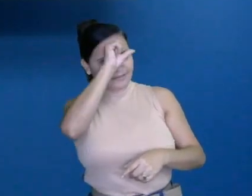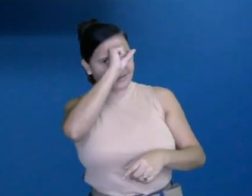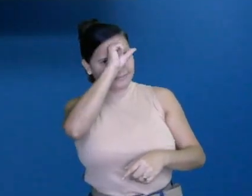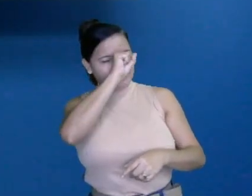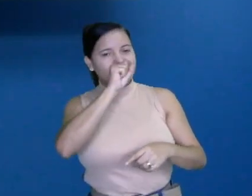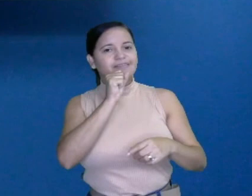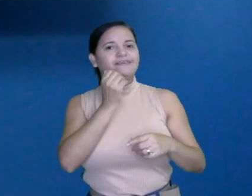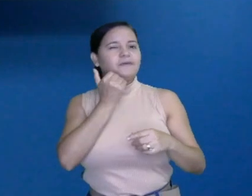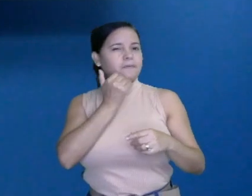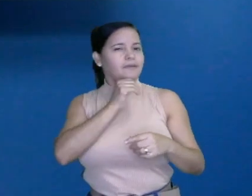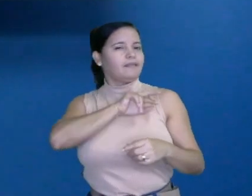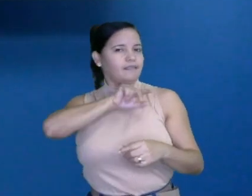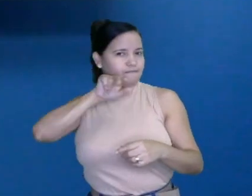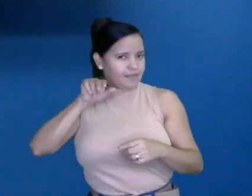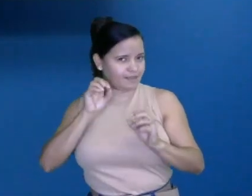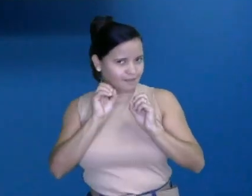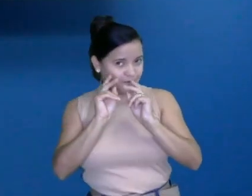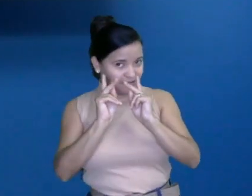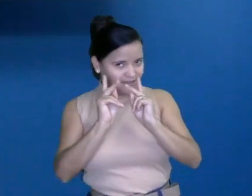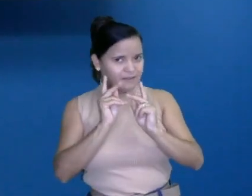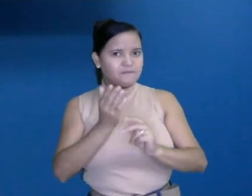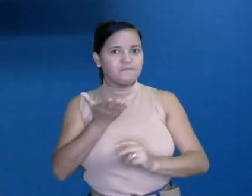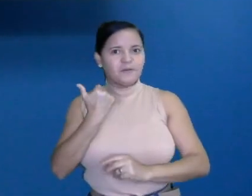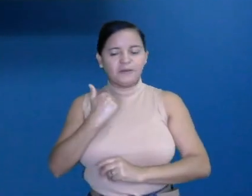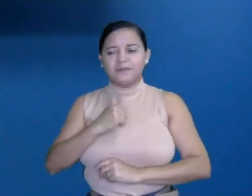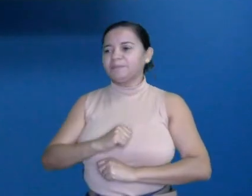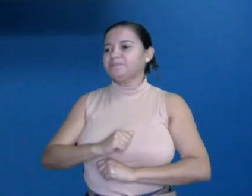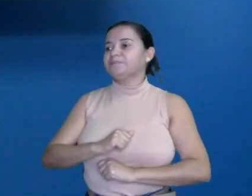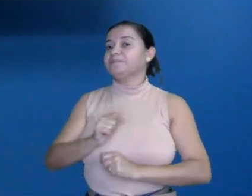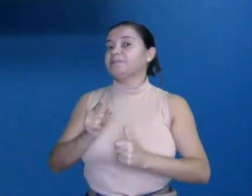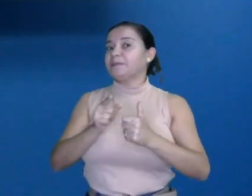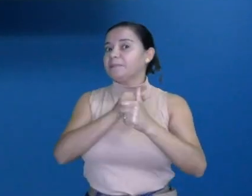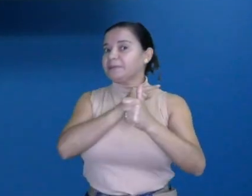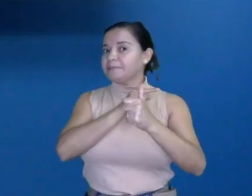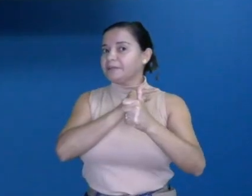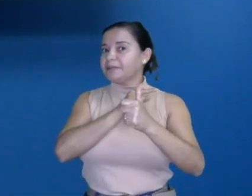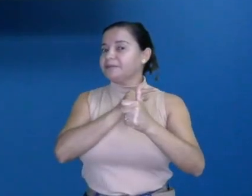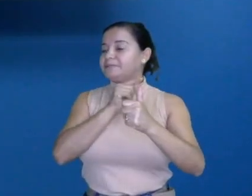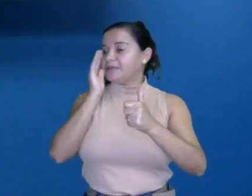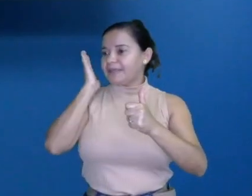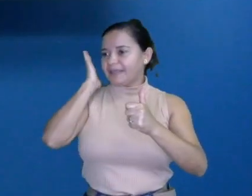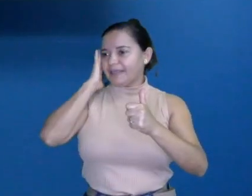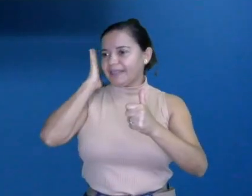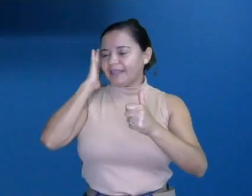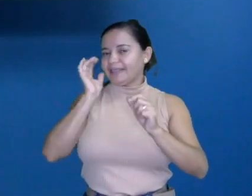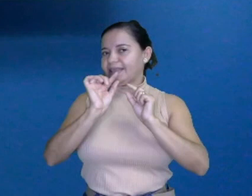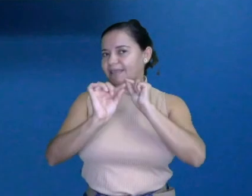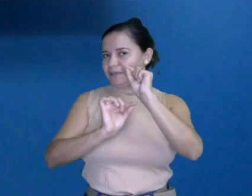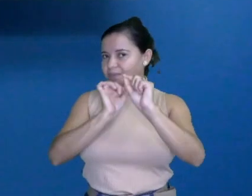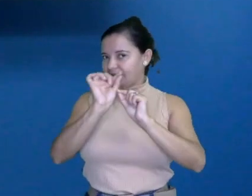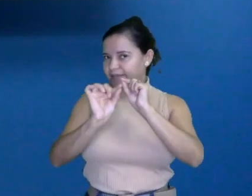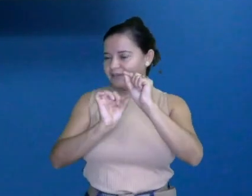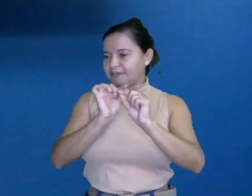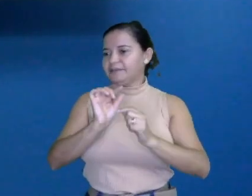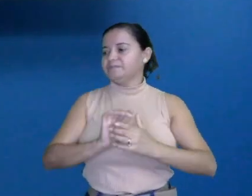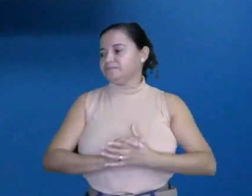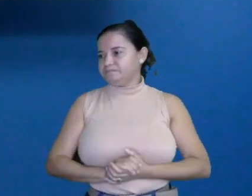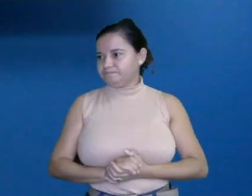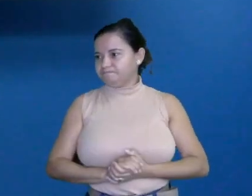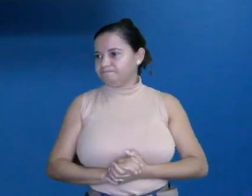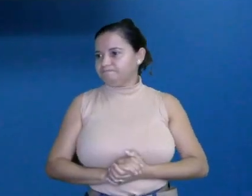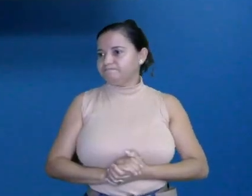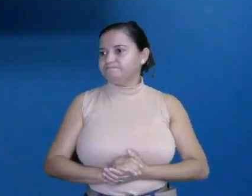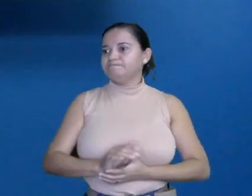essa alimentação, ok? Vamos lá. Primeiro, você precisa entender uma coisa, que a alimentação do nosso